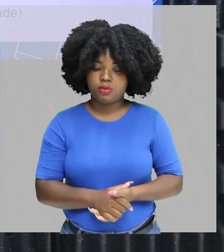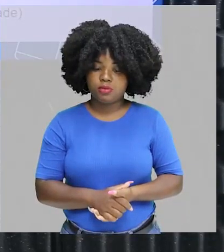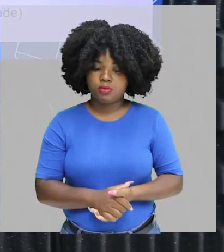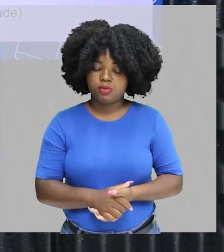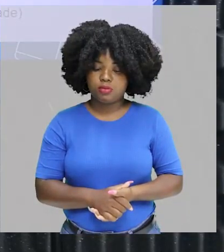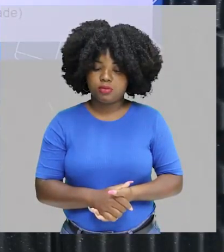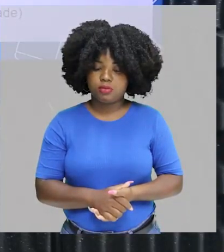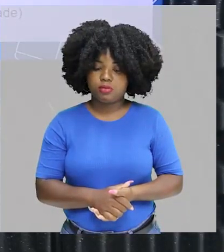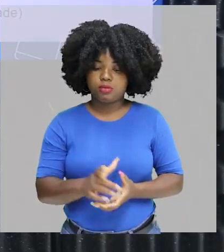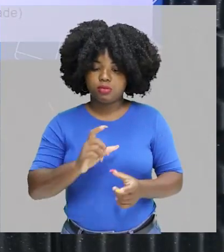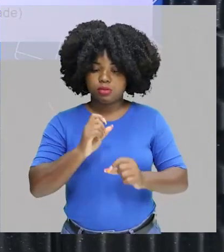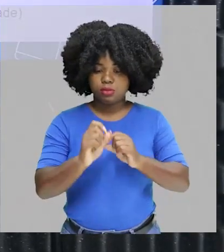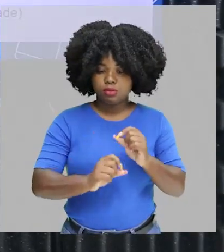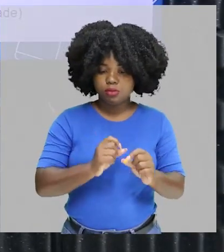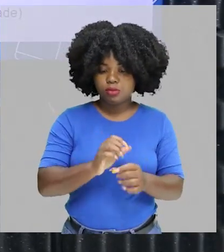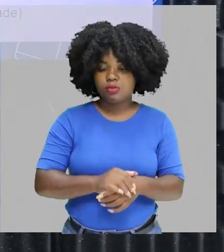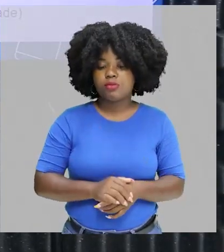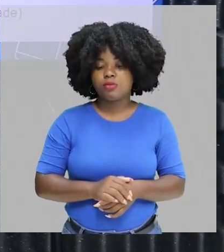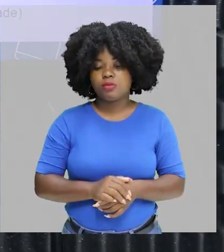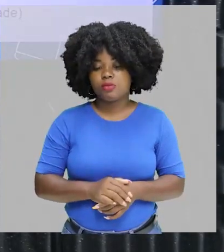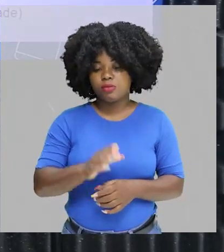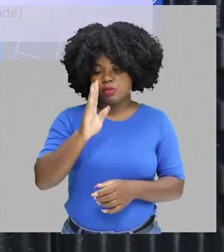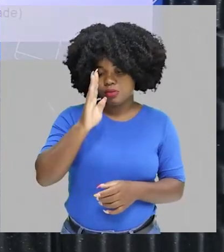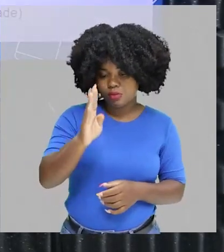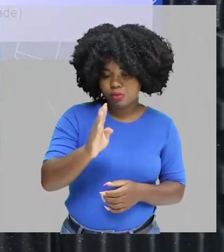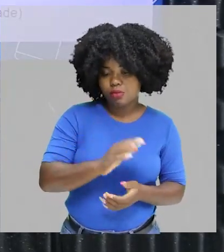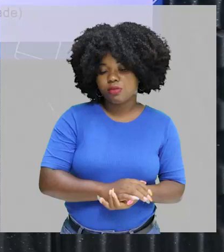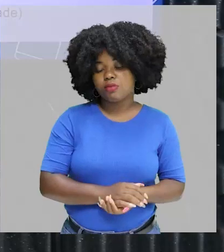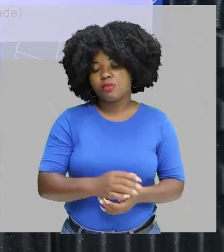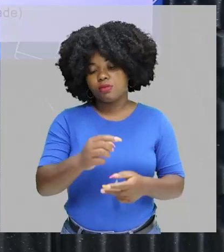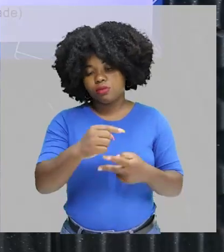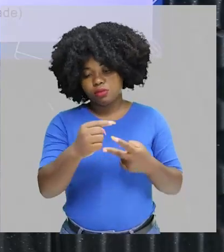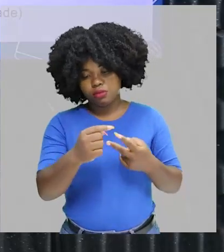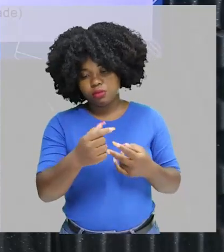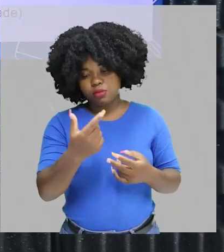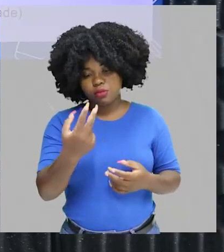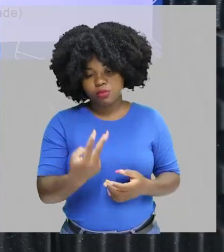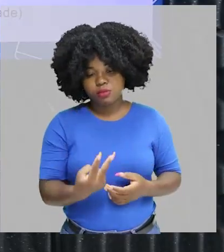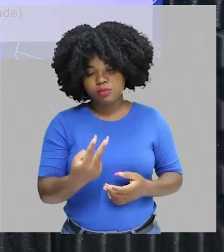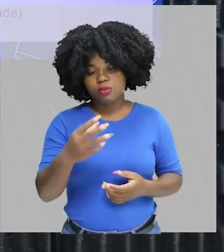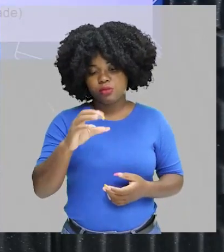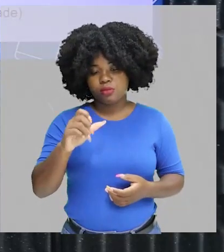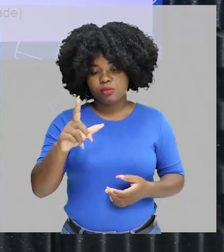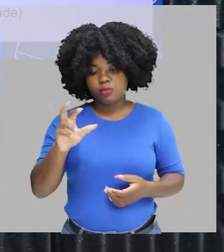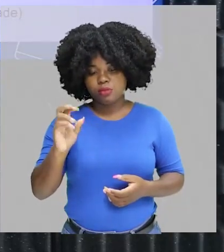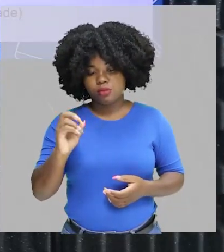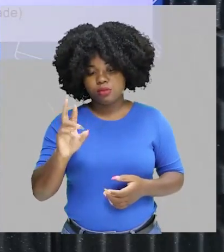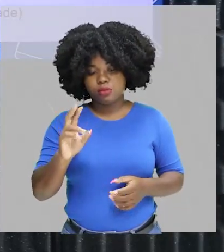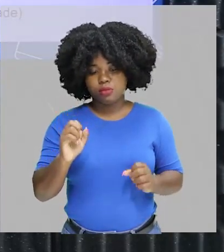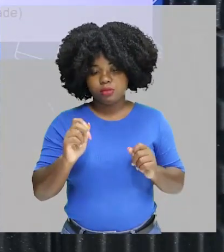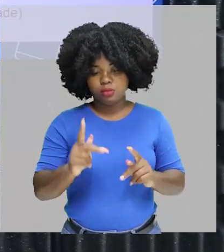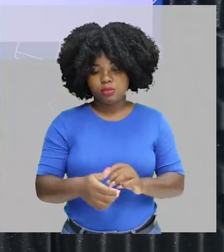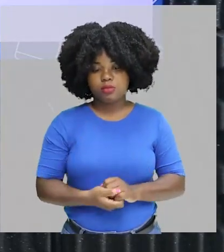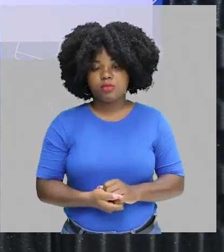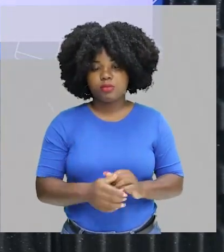secundário, gerando como produto principal o 2-cloropropano. Show de bola?